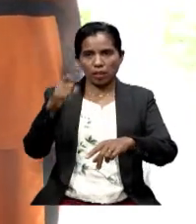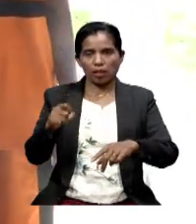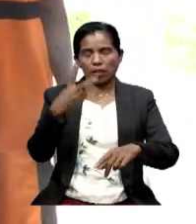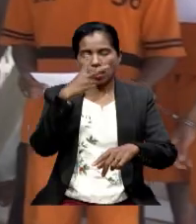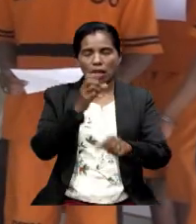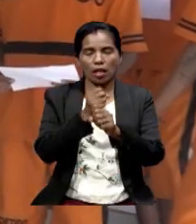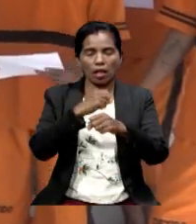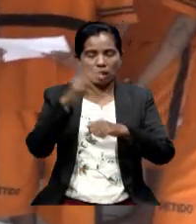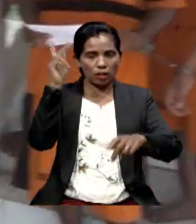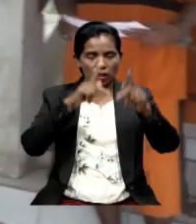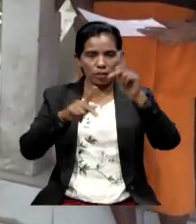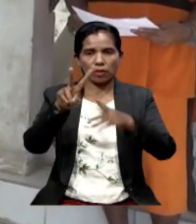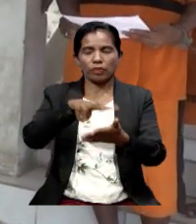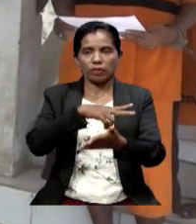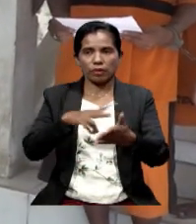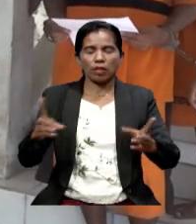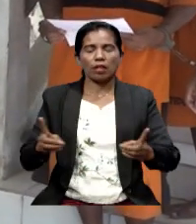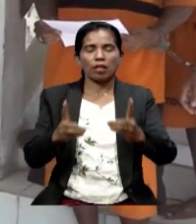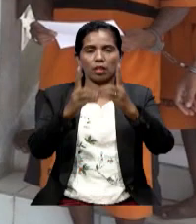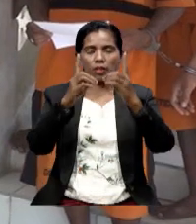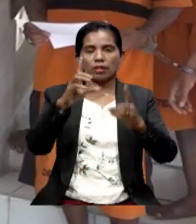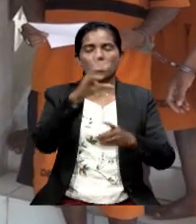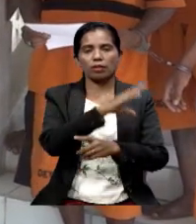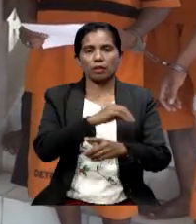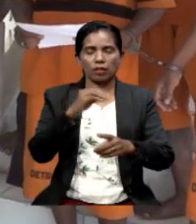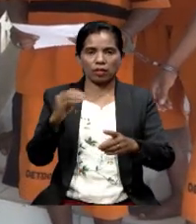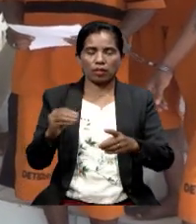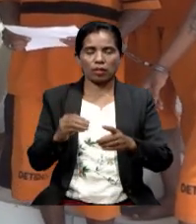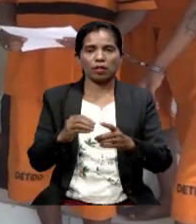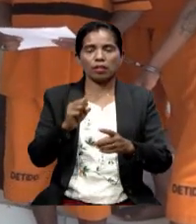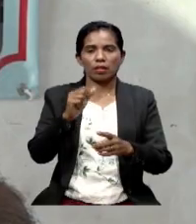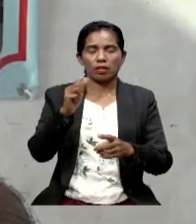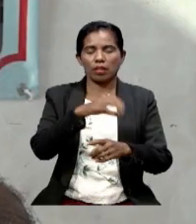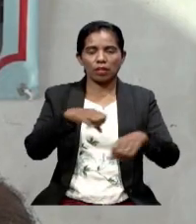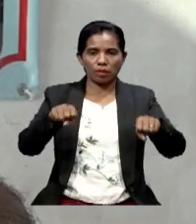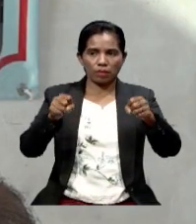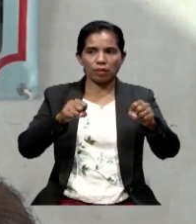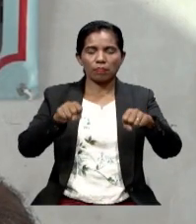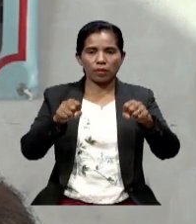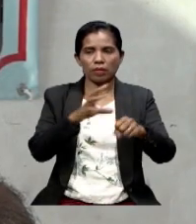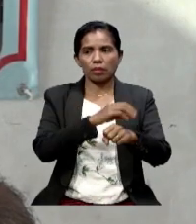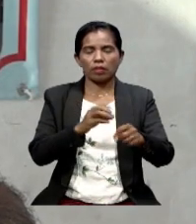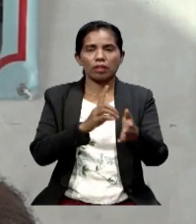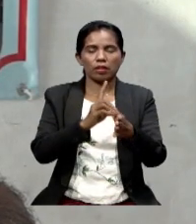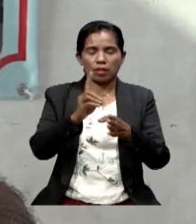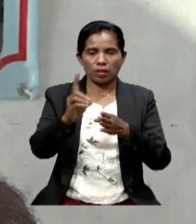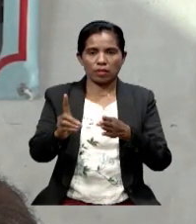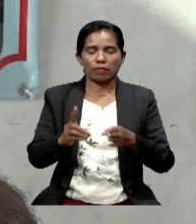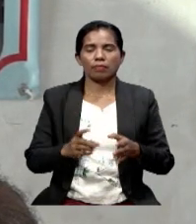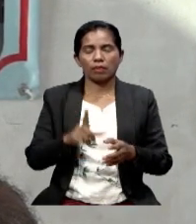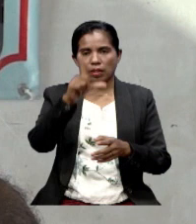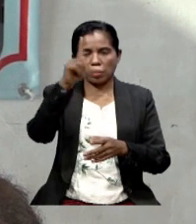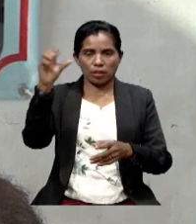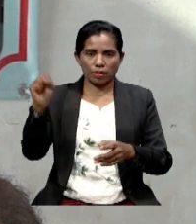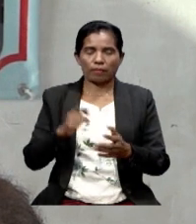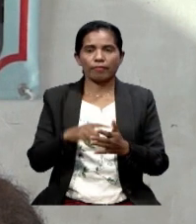caso dano no violência, assoro lesado Sebastião de Jesus Soares, no der motorista, ba minibus, direção parte oeste. Caso